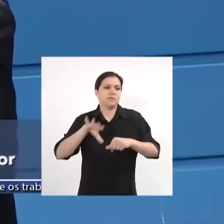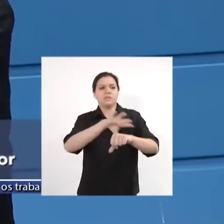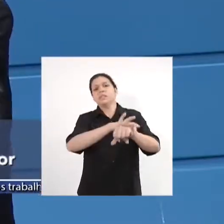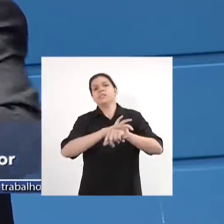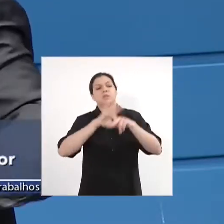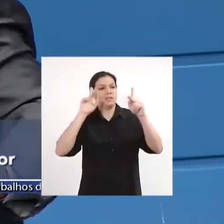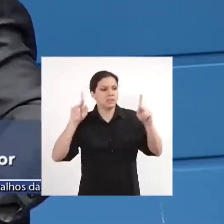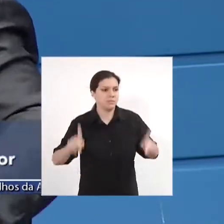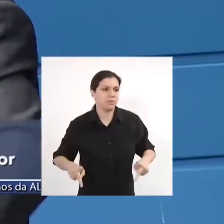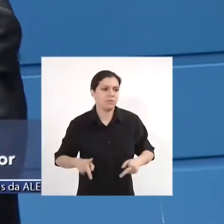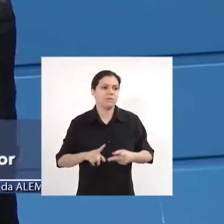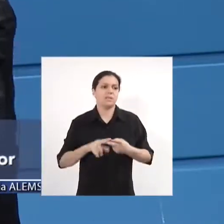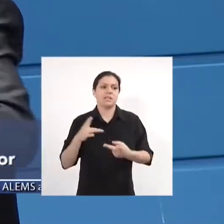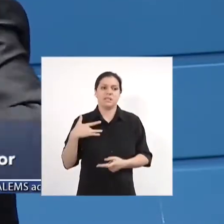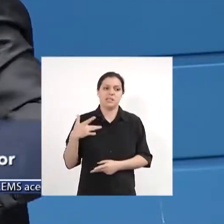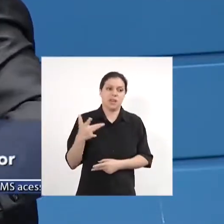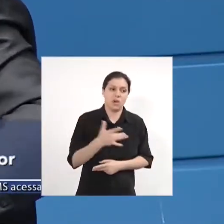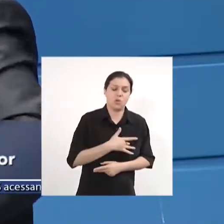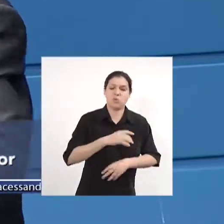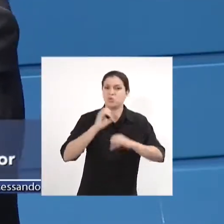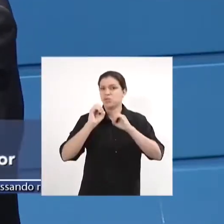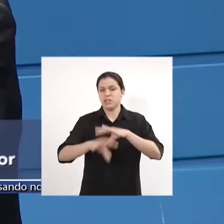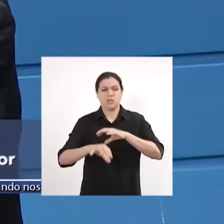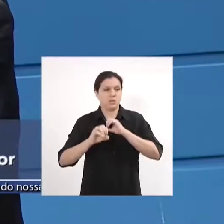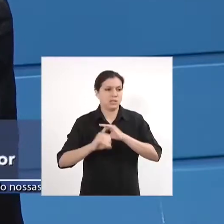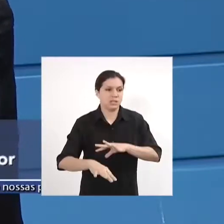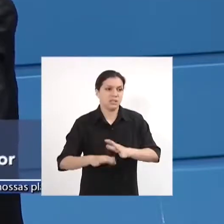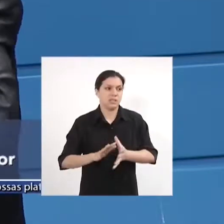pública, na saúde, na educação,